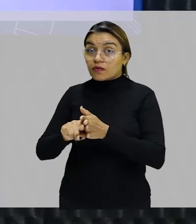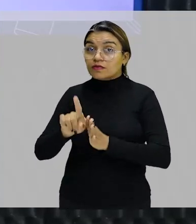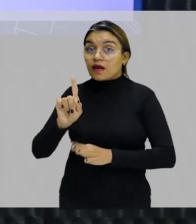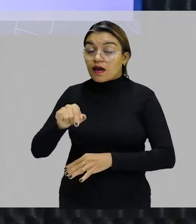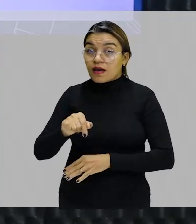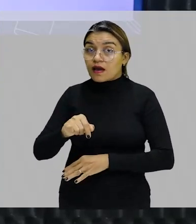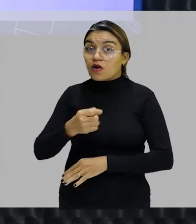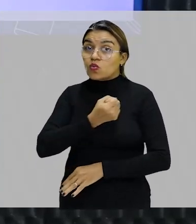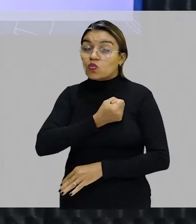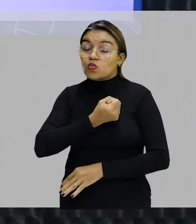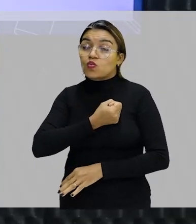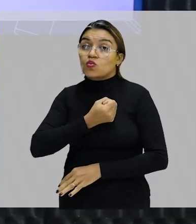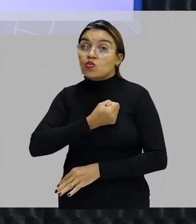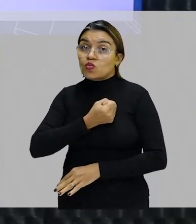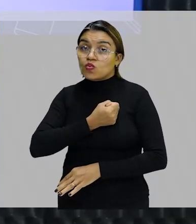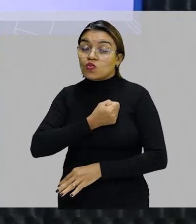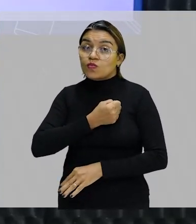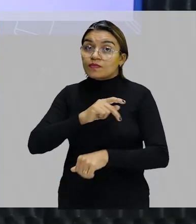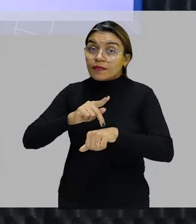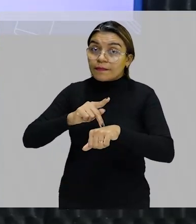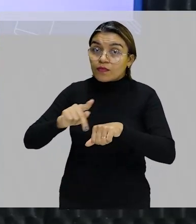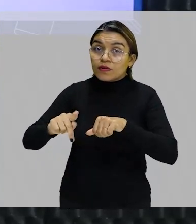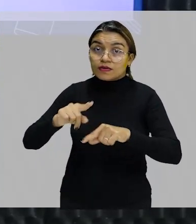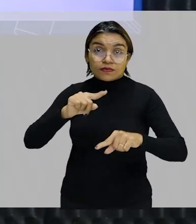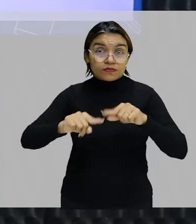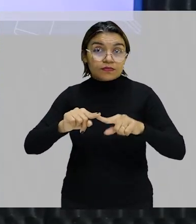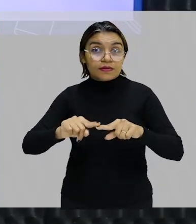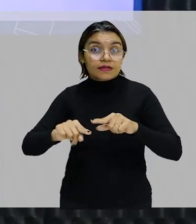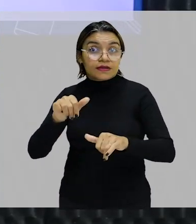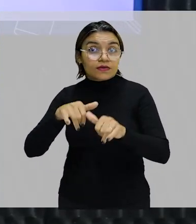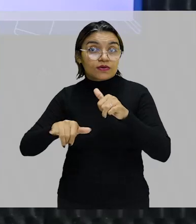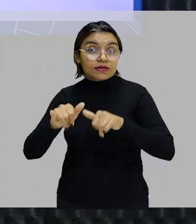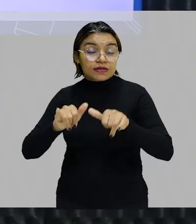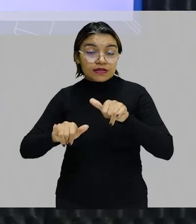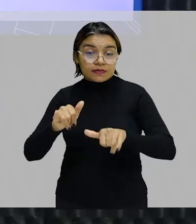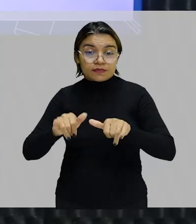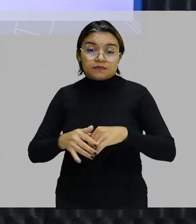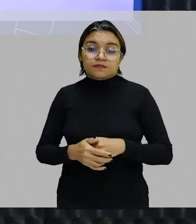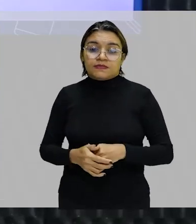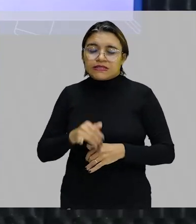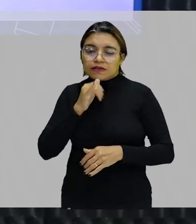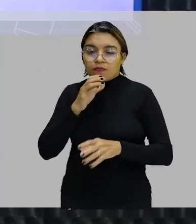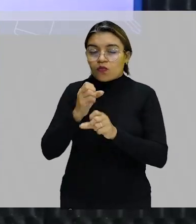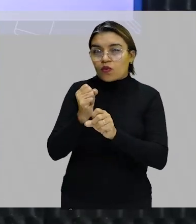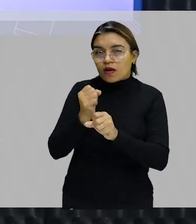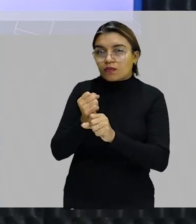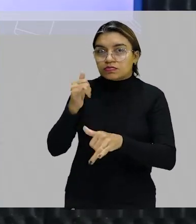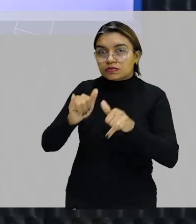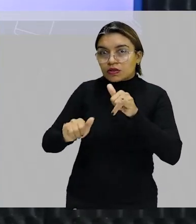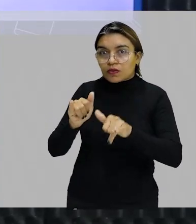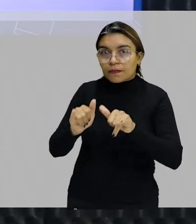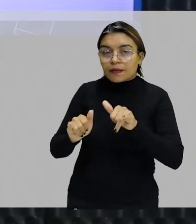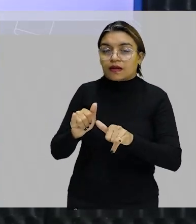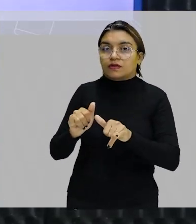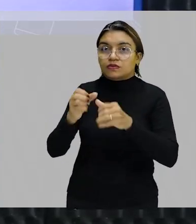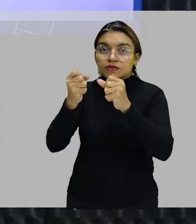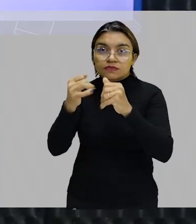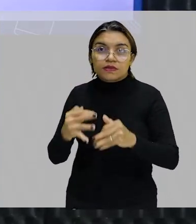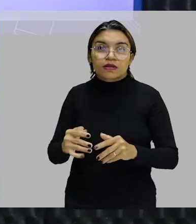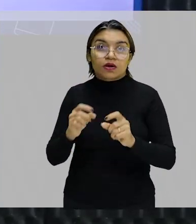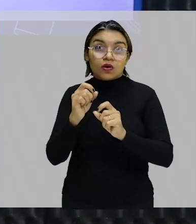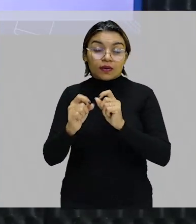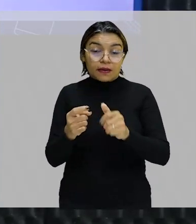da pureza do reagente. Então, pelo cálculo estequiométrico, nós vamos ter o seguinte.